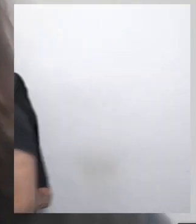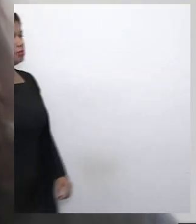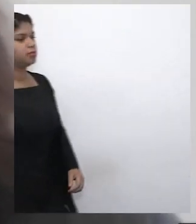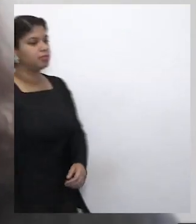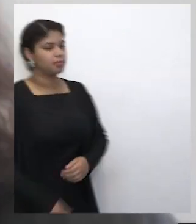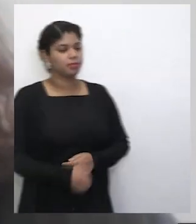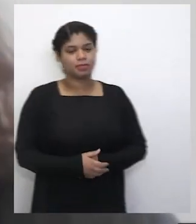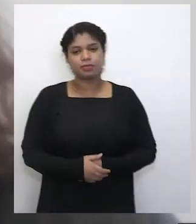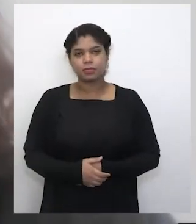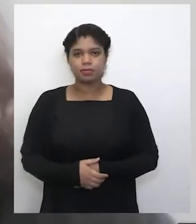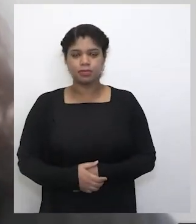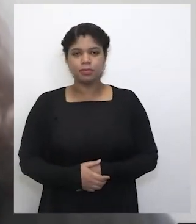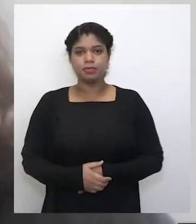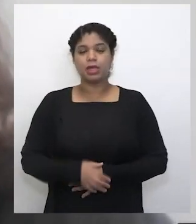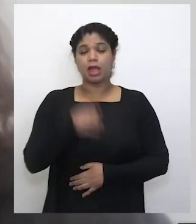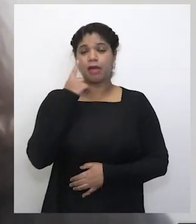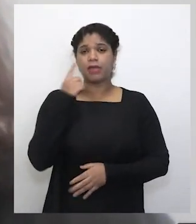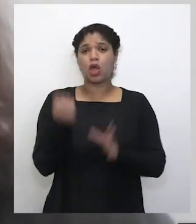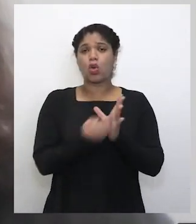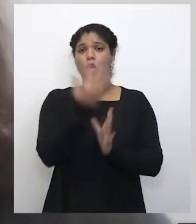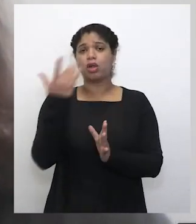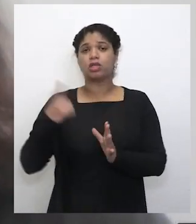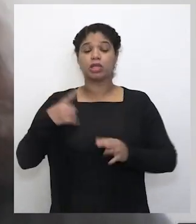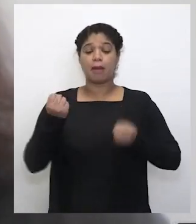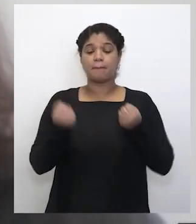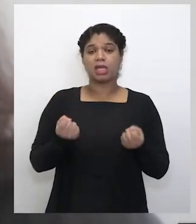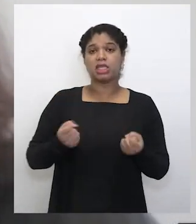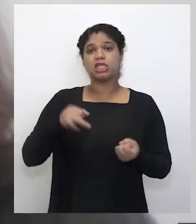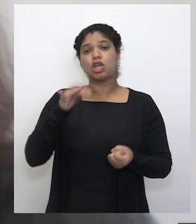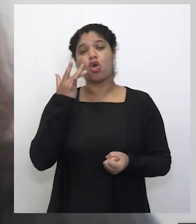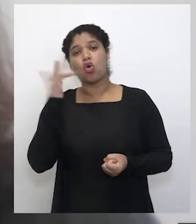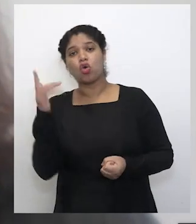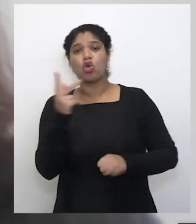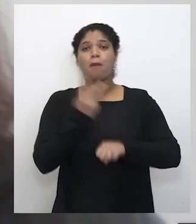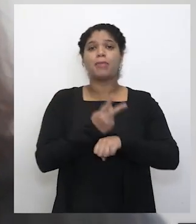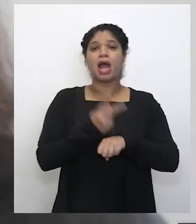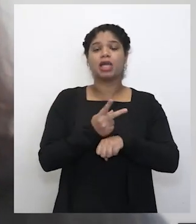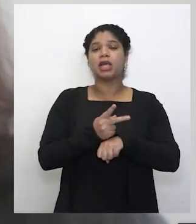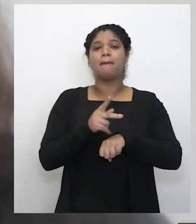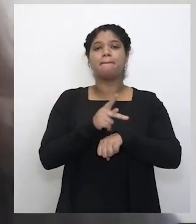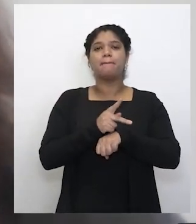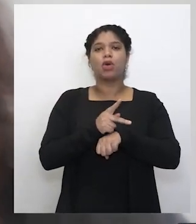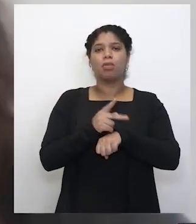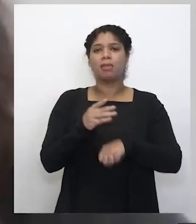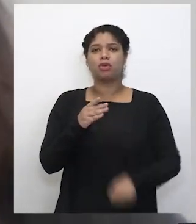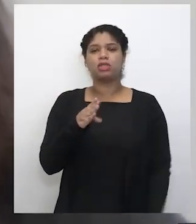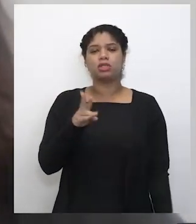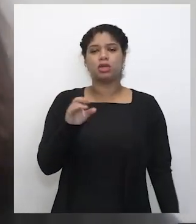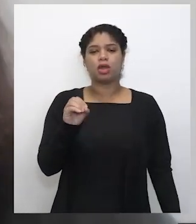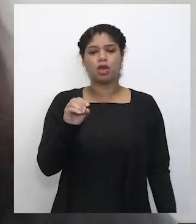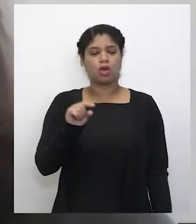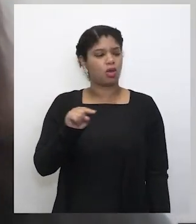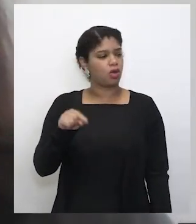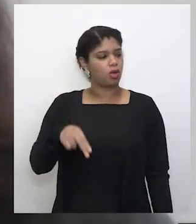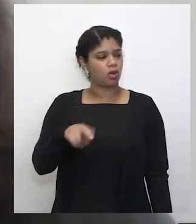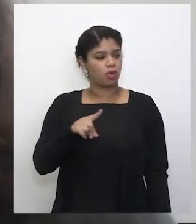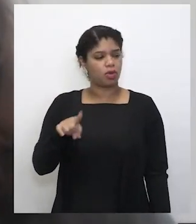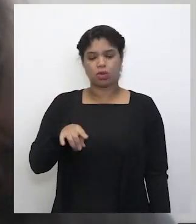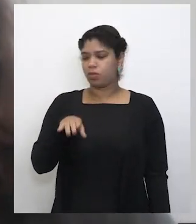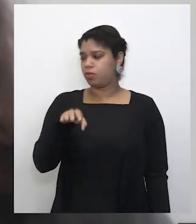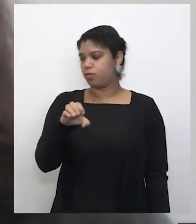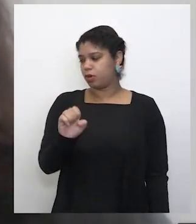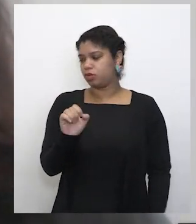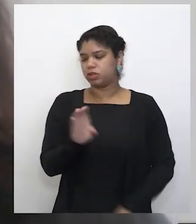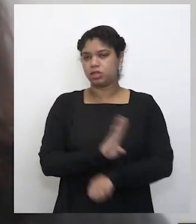valia o quanto se pesava, né? Seja ouro, prata, bronze, outros materiais também foram usados como moeda